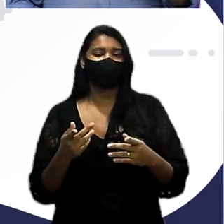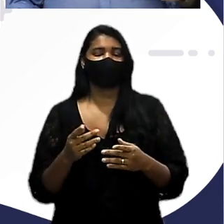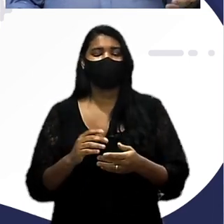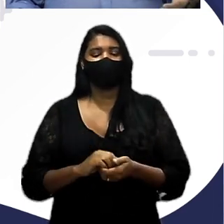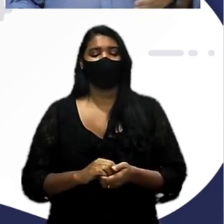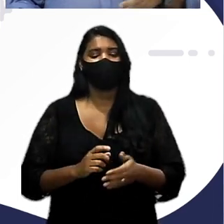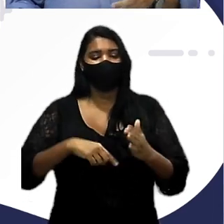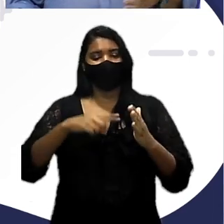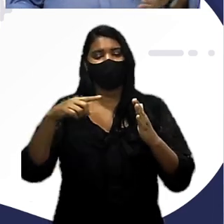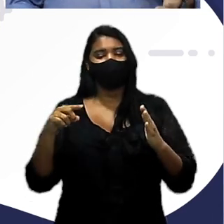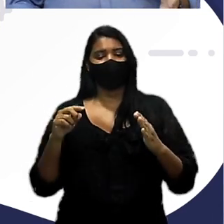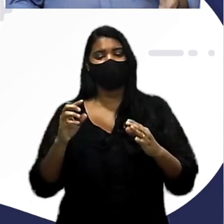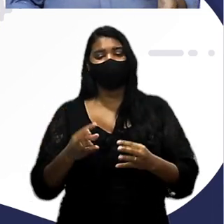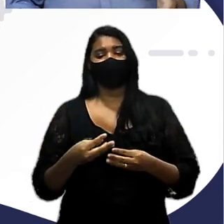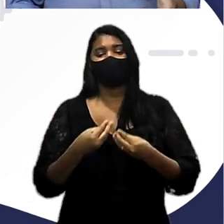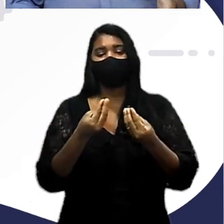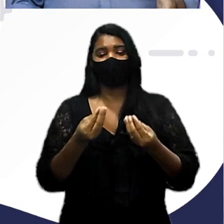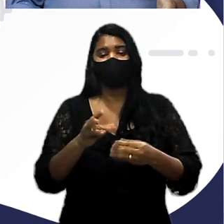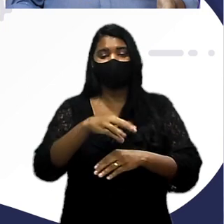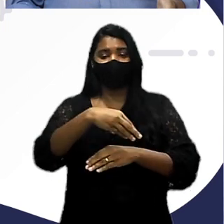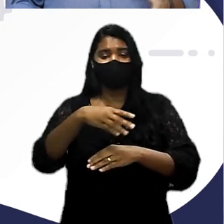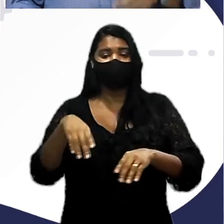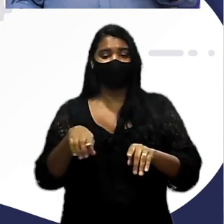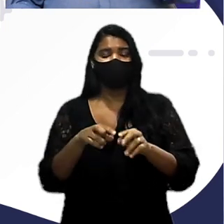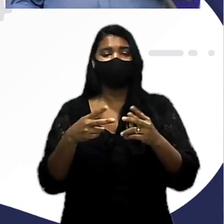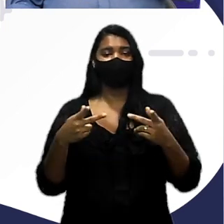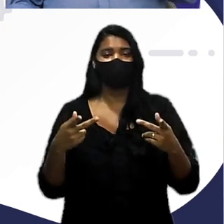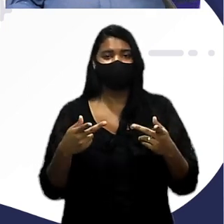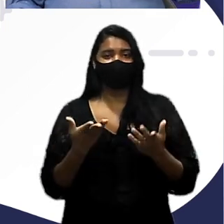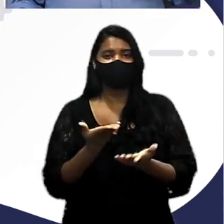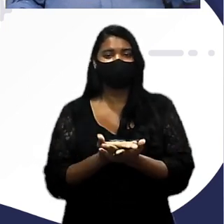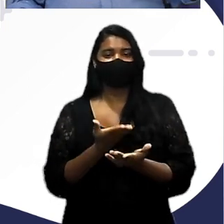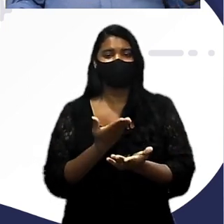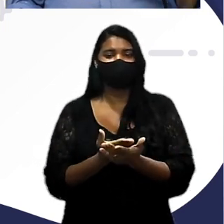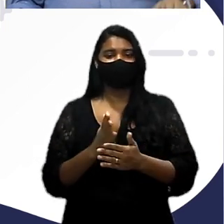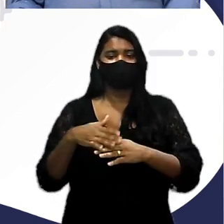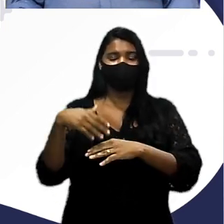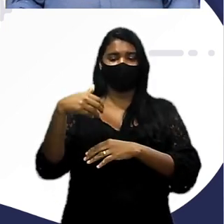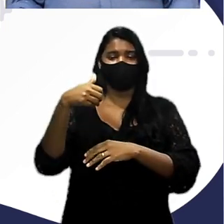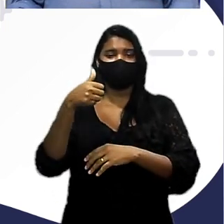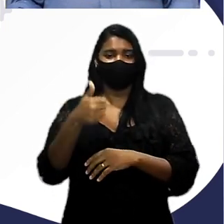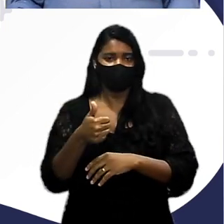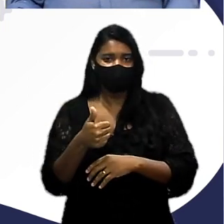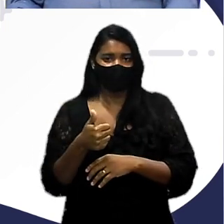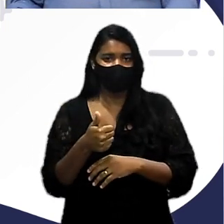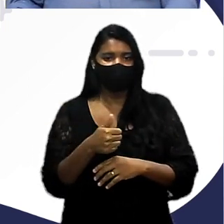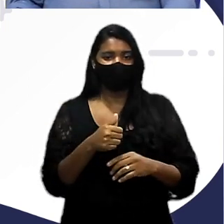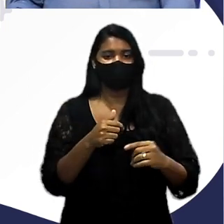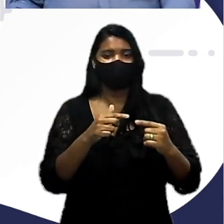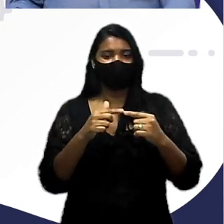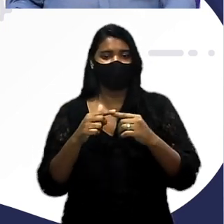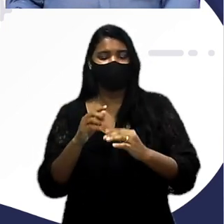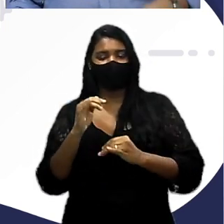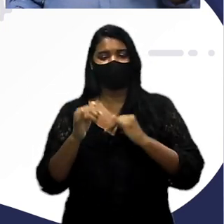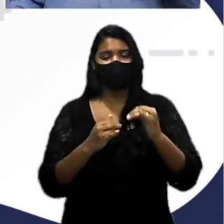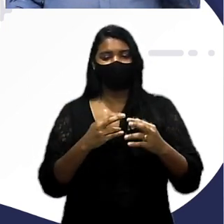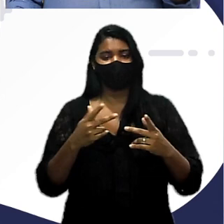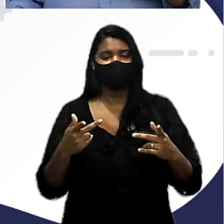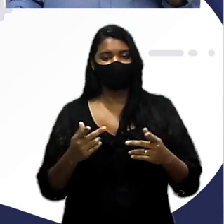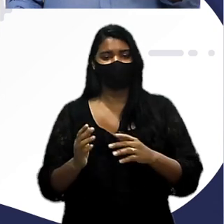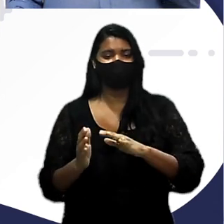como também oferece outros recursos adicionais, até para que ele possa melhorar a sua conexão. Perfeito?